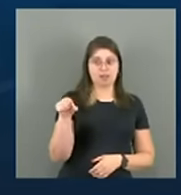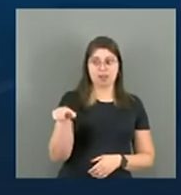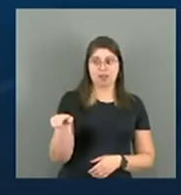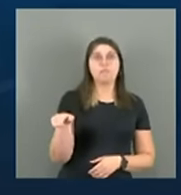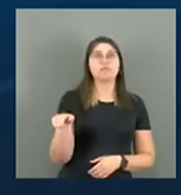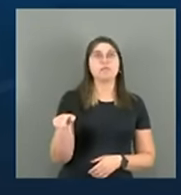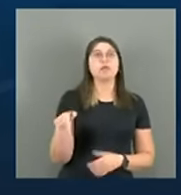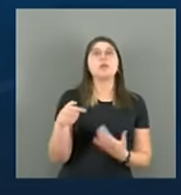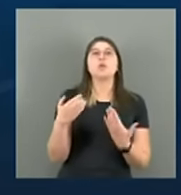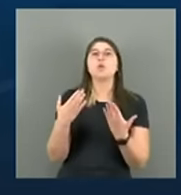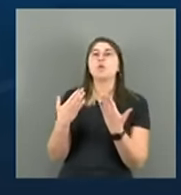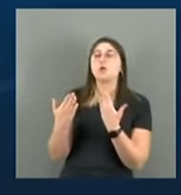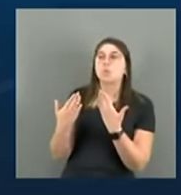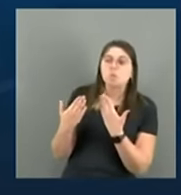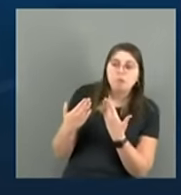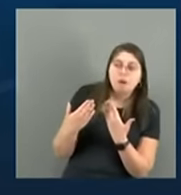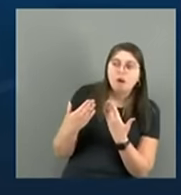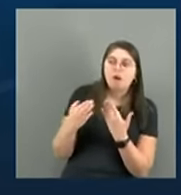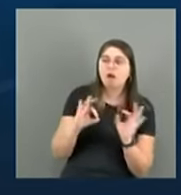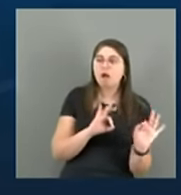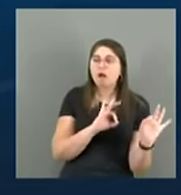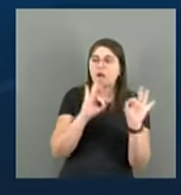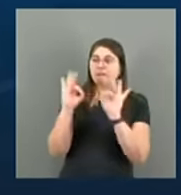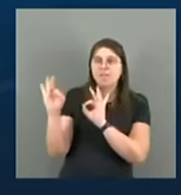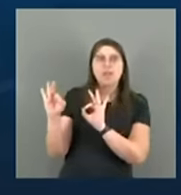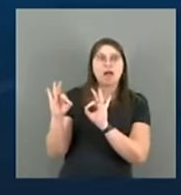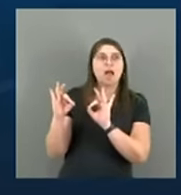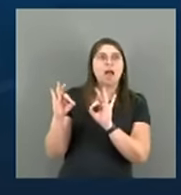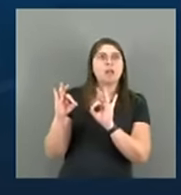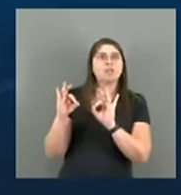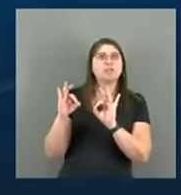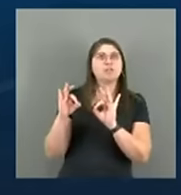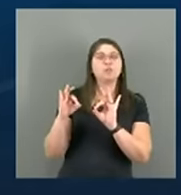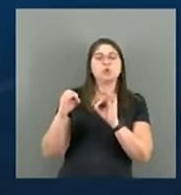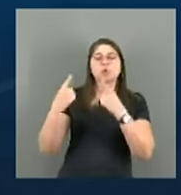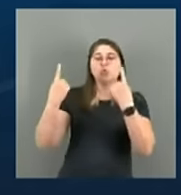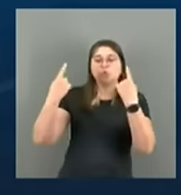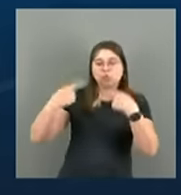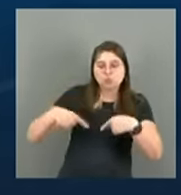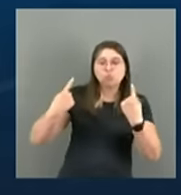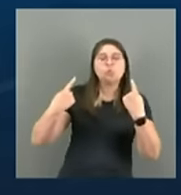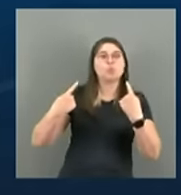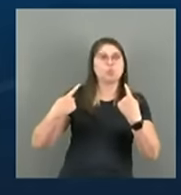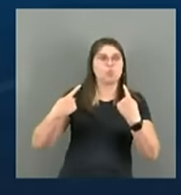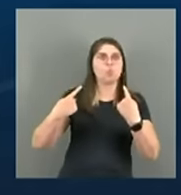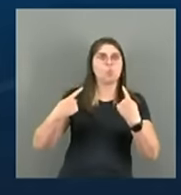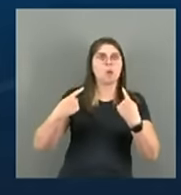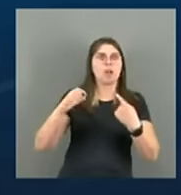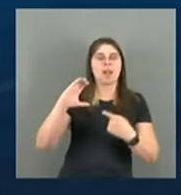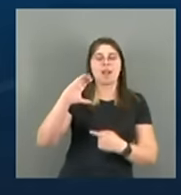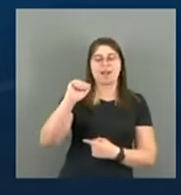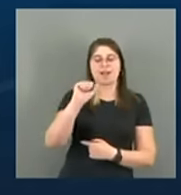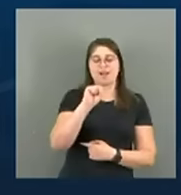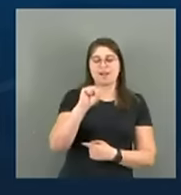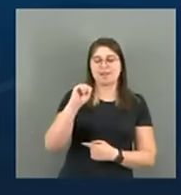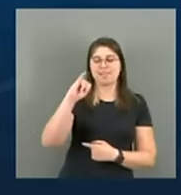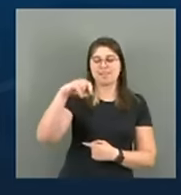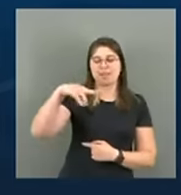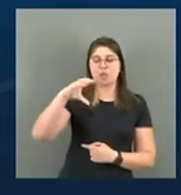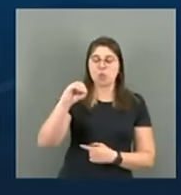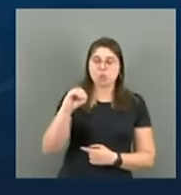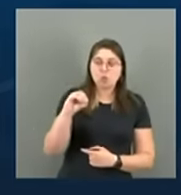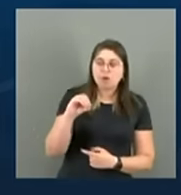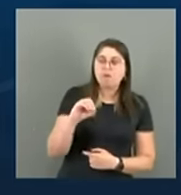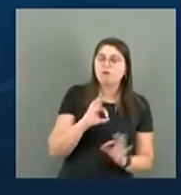brilhantemente comecei a ver cassinos e comecei, me apaixonei por cassinos. Isso eu tinha 19 anos de idade e aí me apaixonei por cassinos e